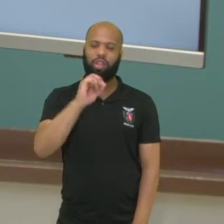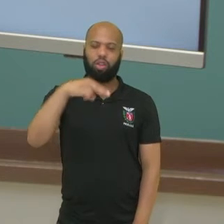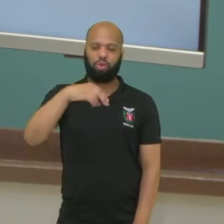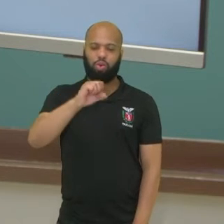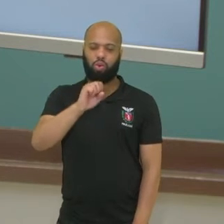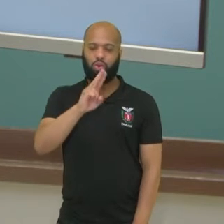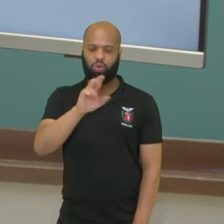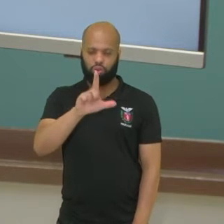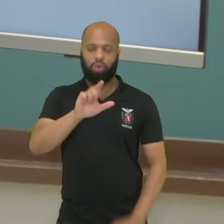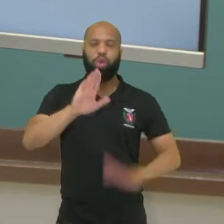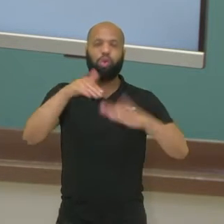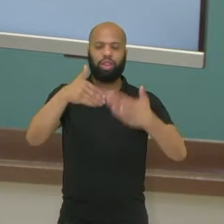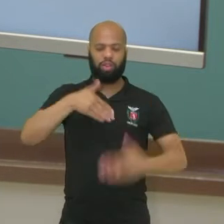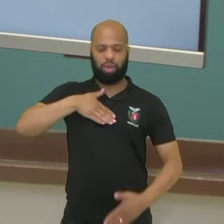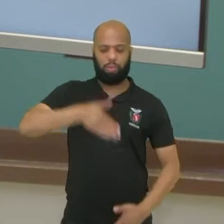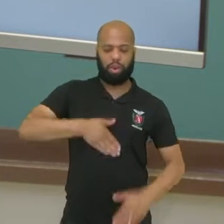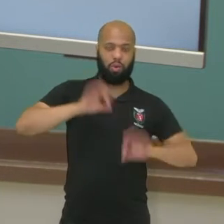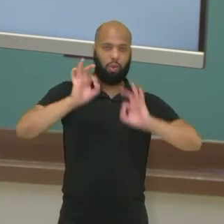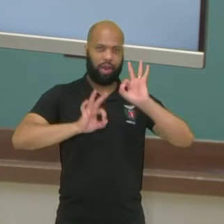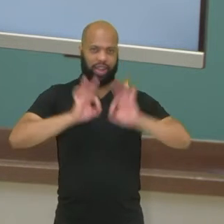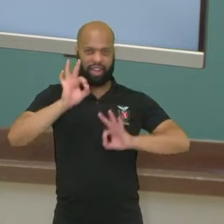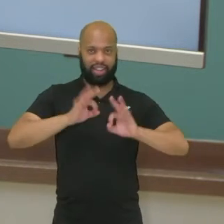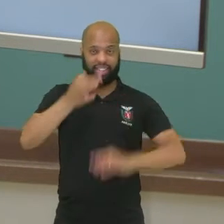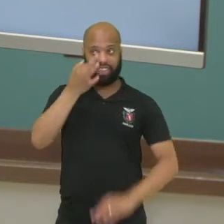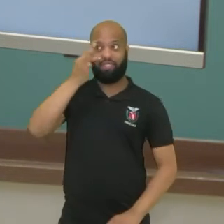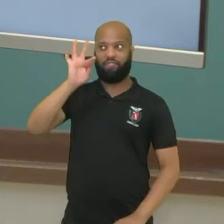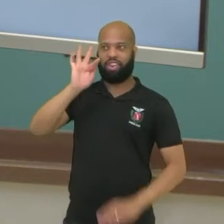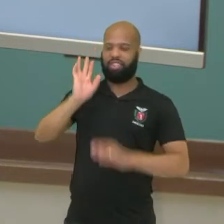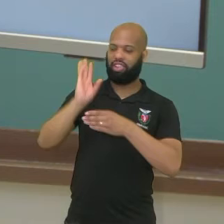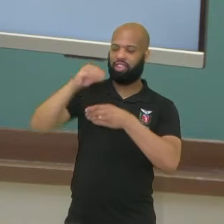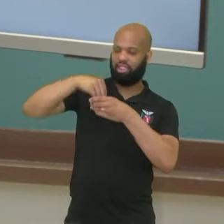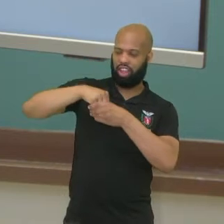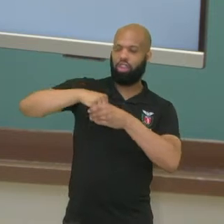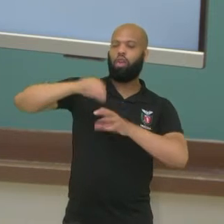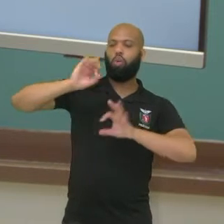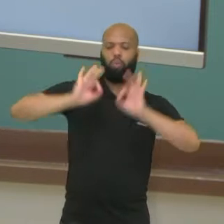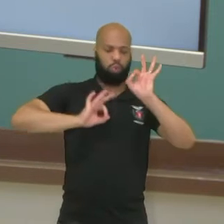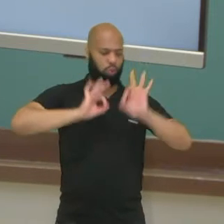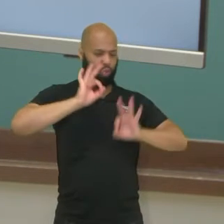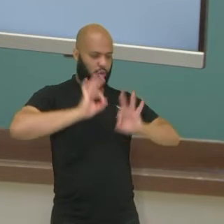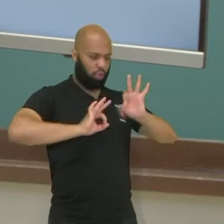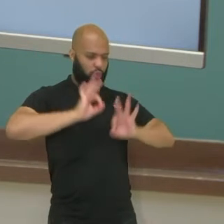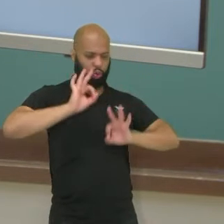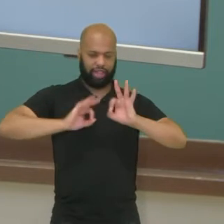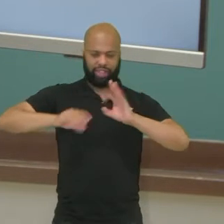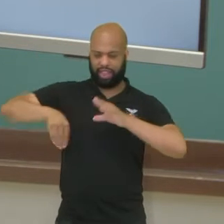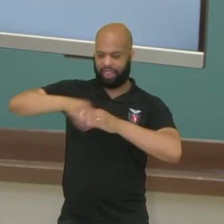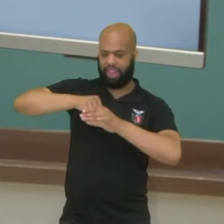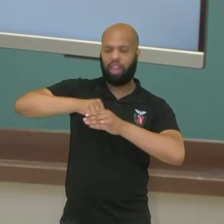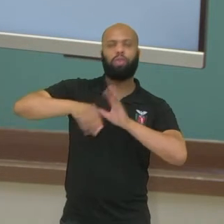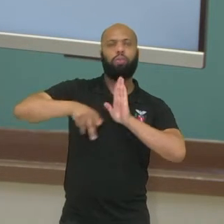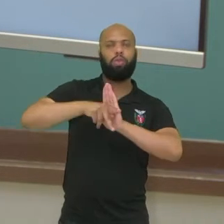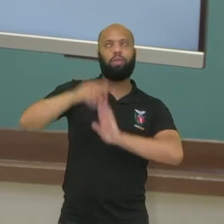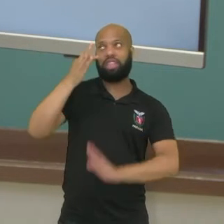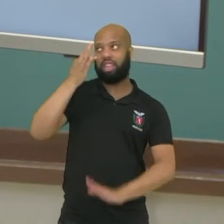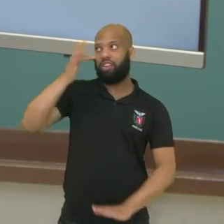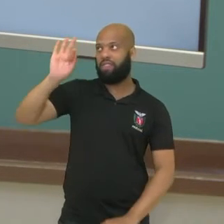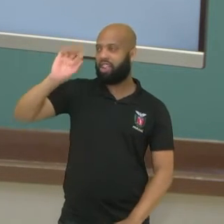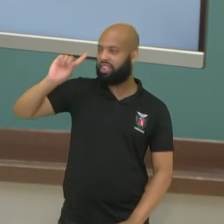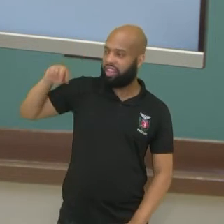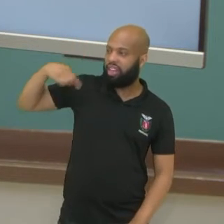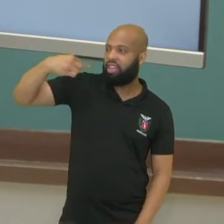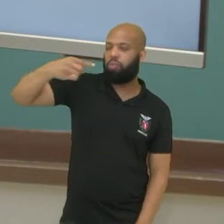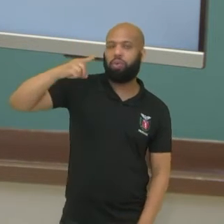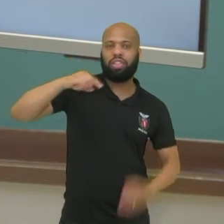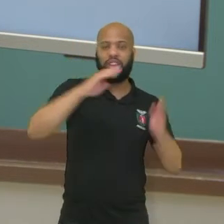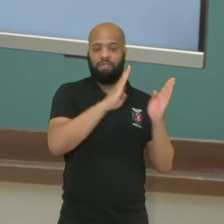Napoleão organiza a França internamente, né? Ele faz uma organização interna na França para posteriormente, na fase